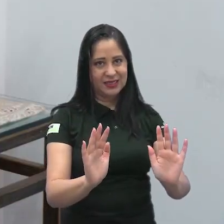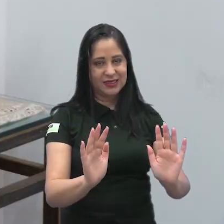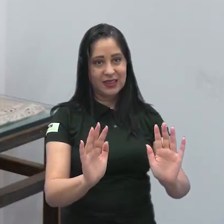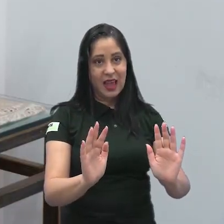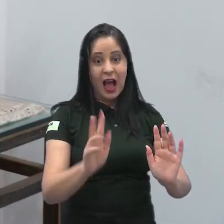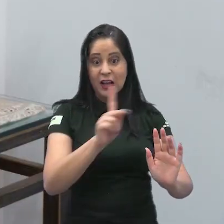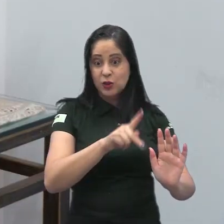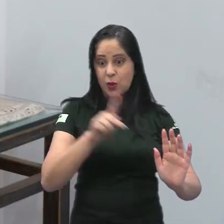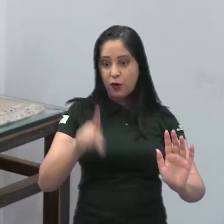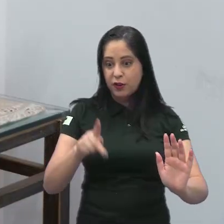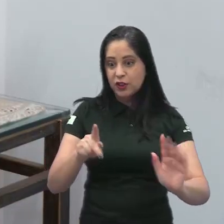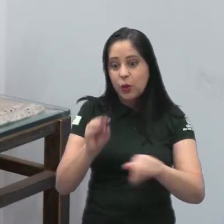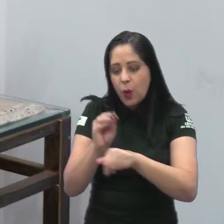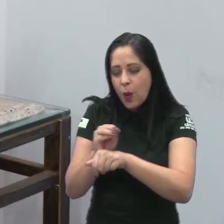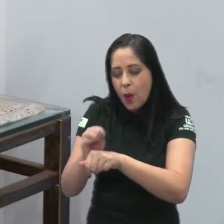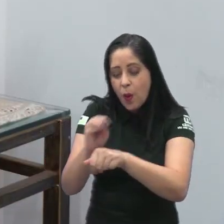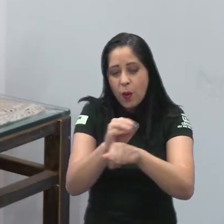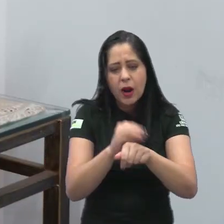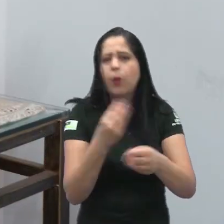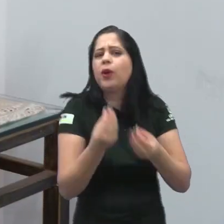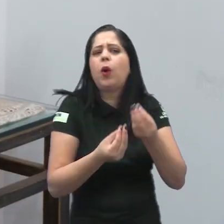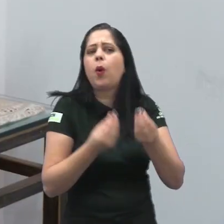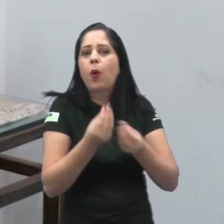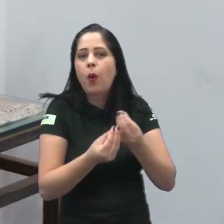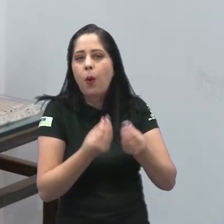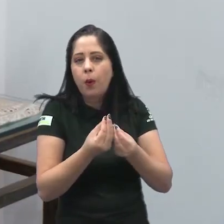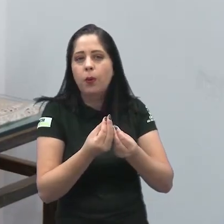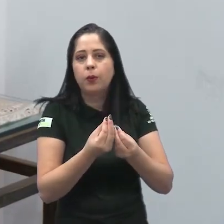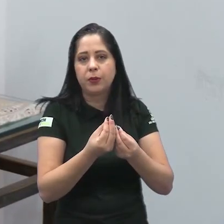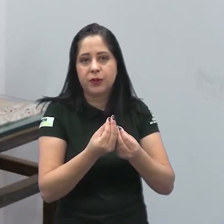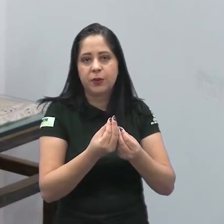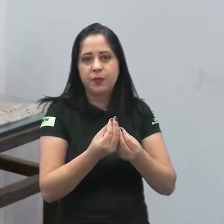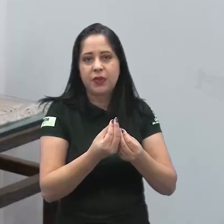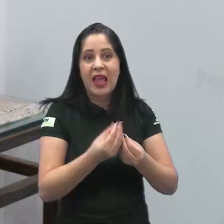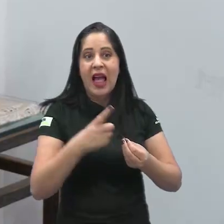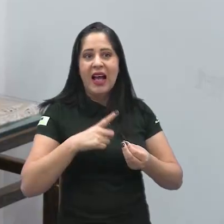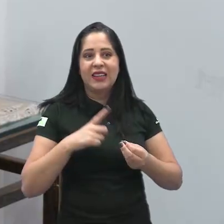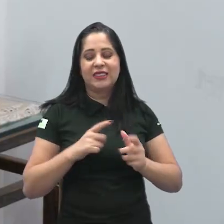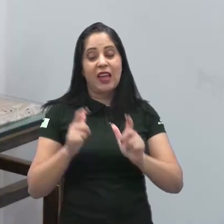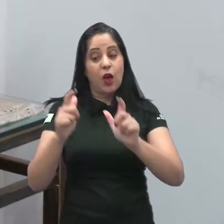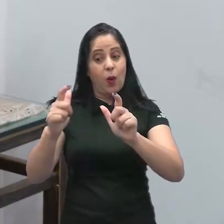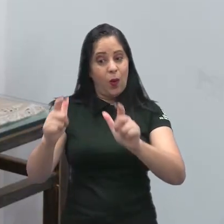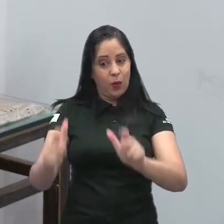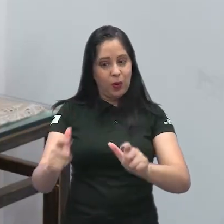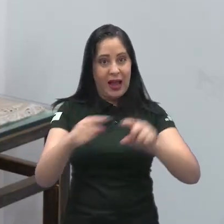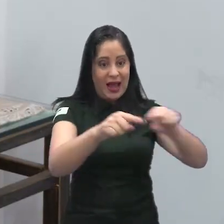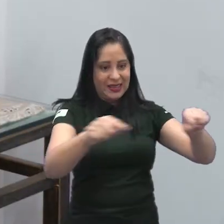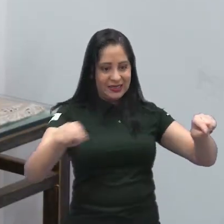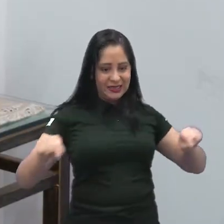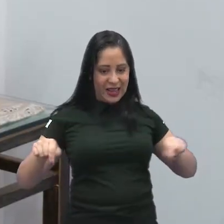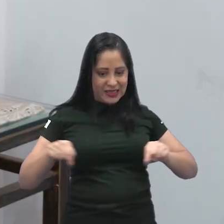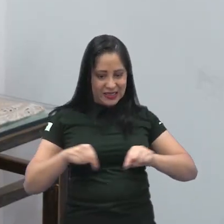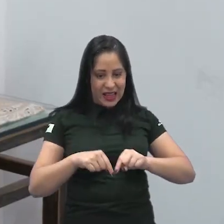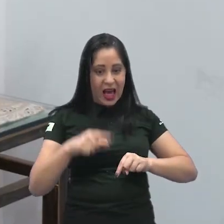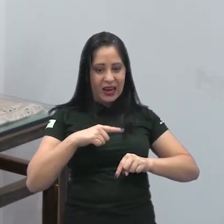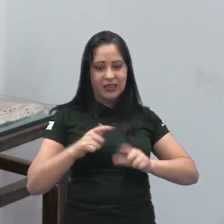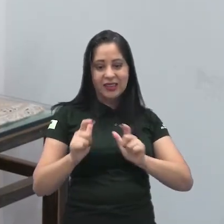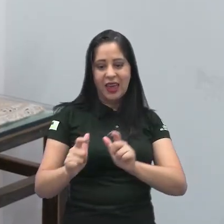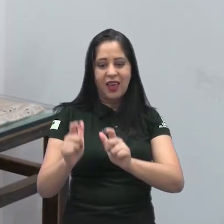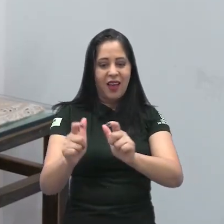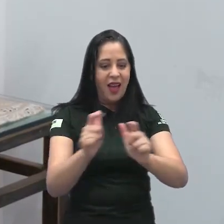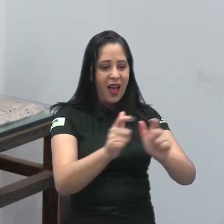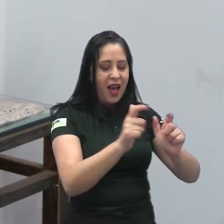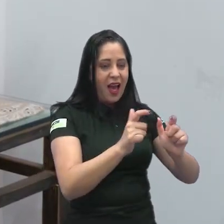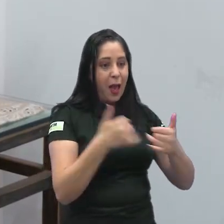sendo acolhidas. E como que é esse acolhimento? Elas têm uns cantinhos dentro da sala de aula, onde elas exploram ali o que elas